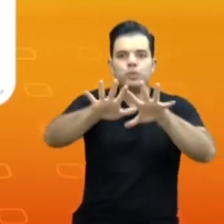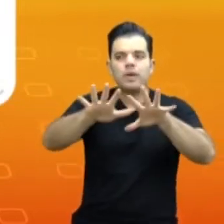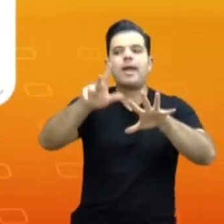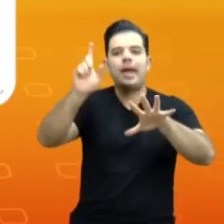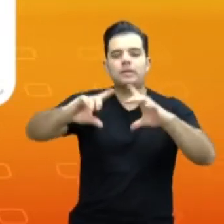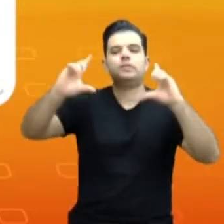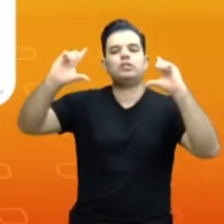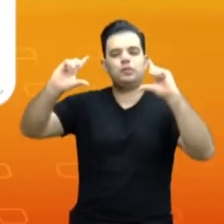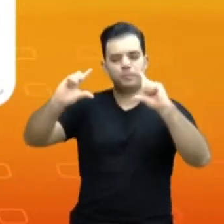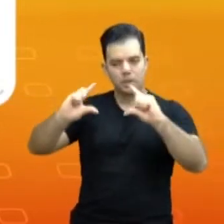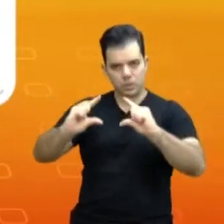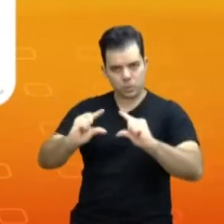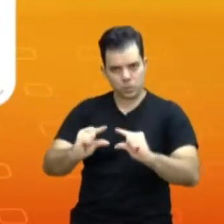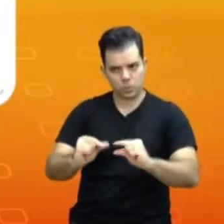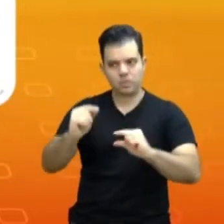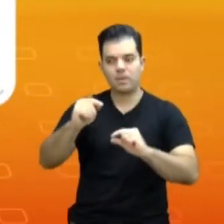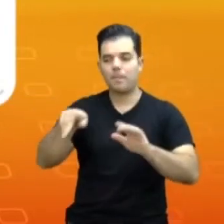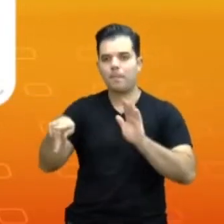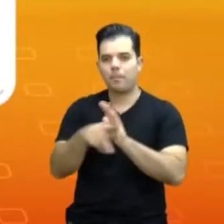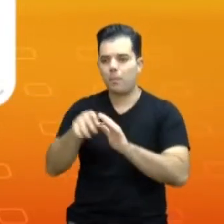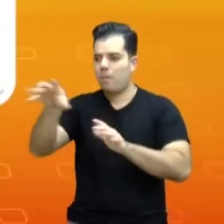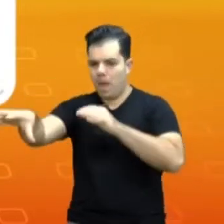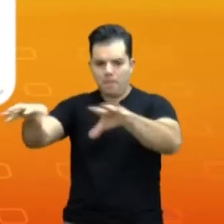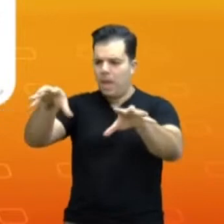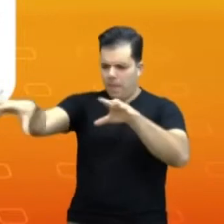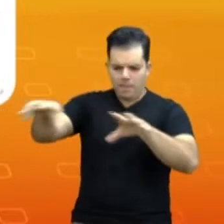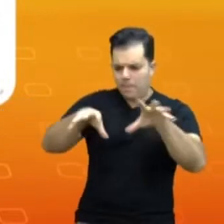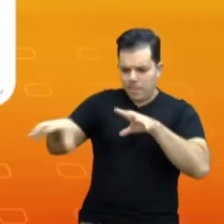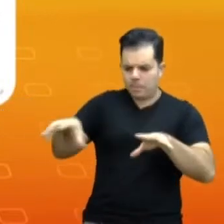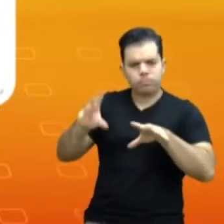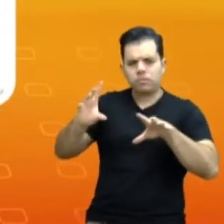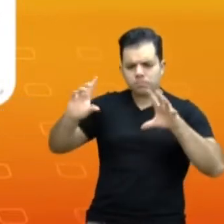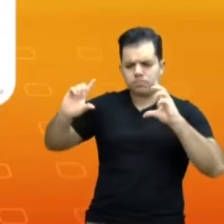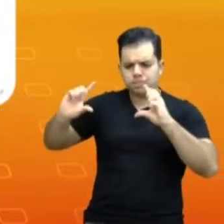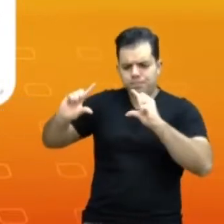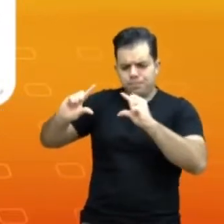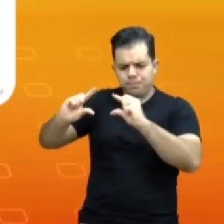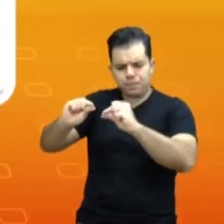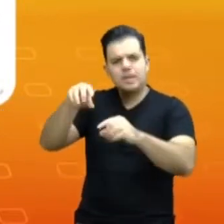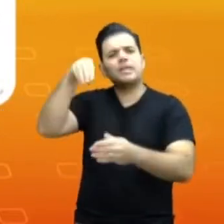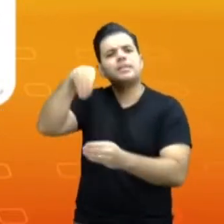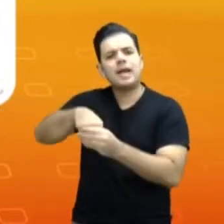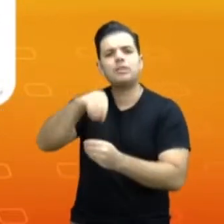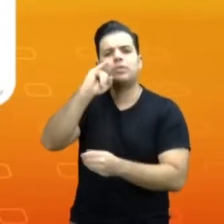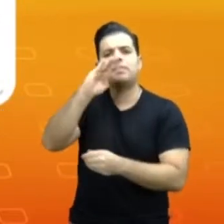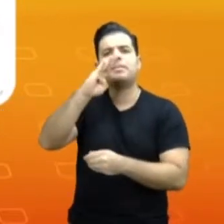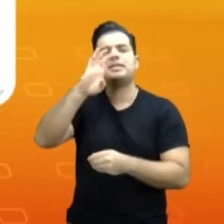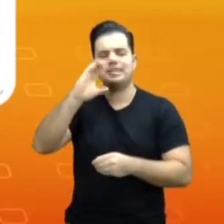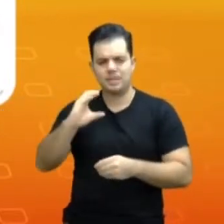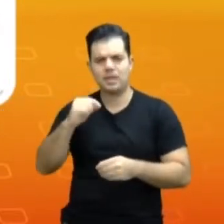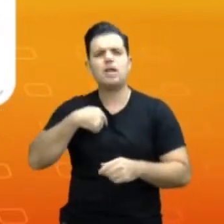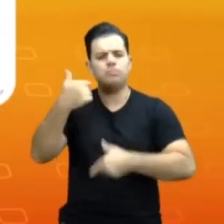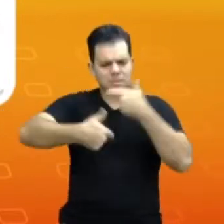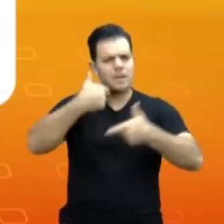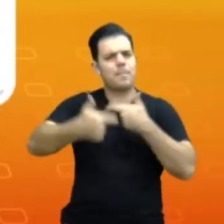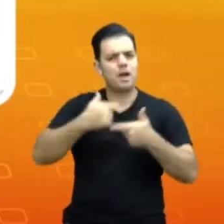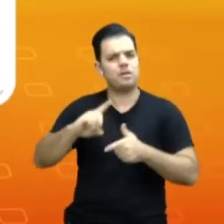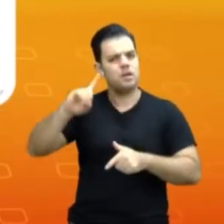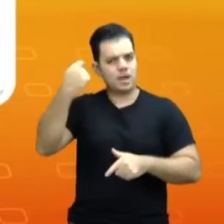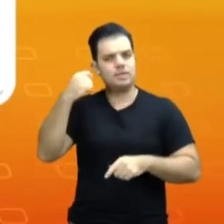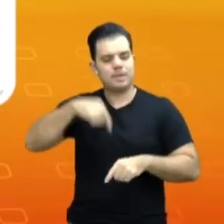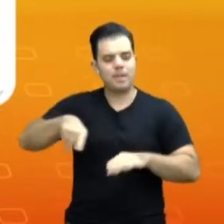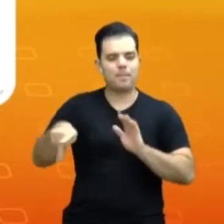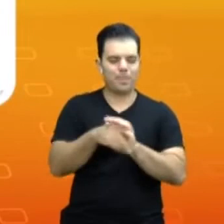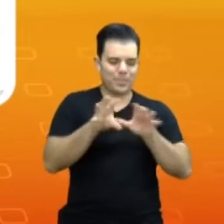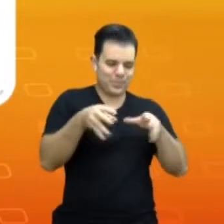a quantidade de espaço no IBC. O IBC é uma entrega... Eu fiz parte da Rio 2016, aqui do comitê